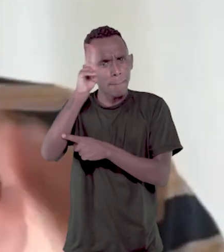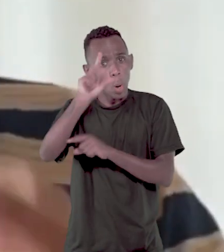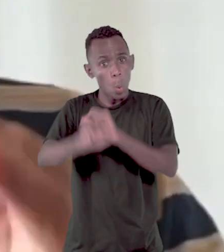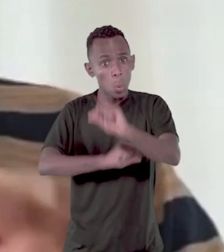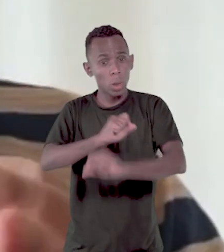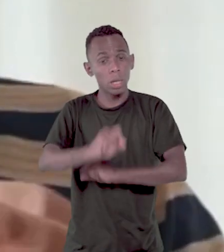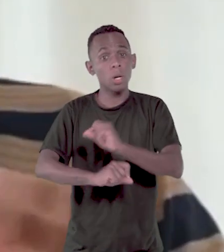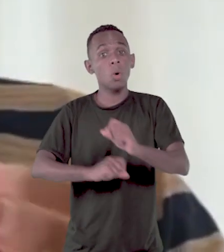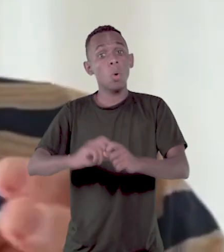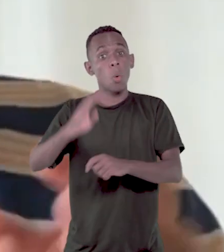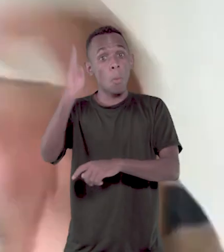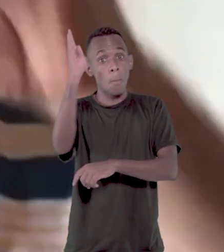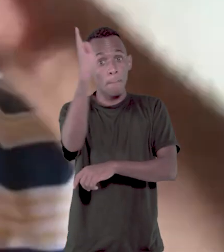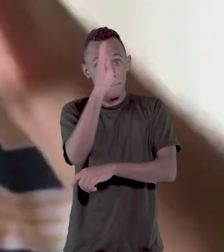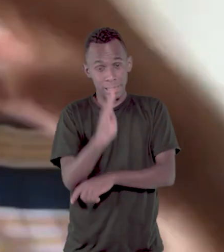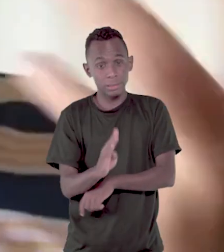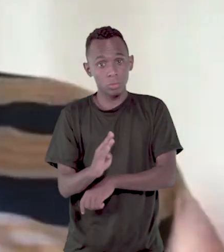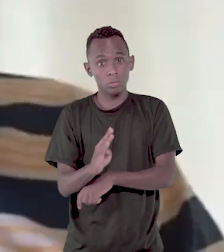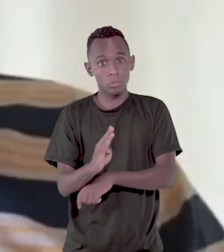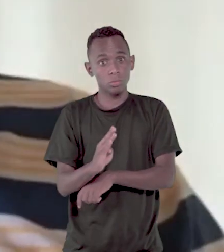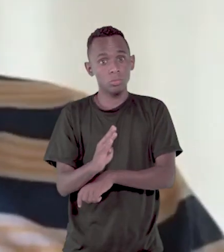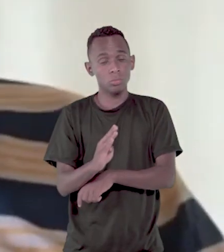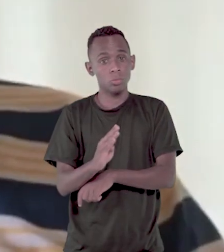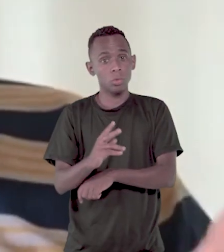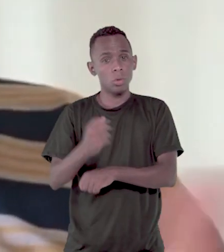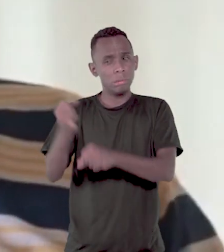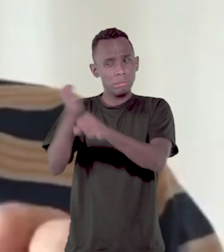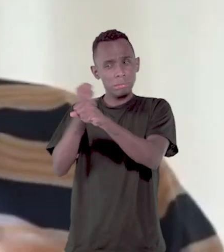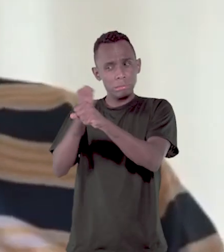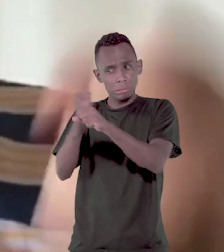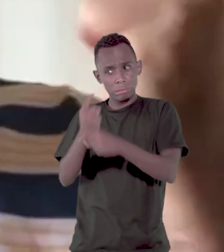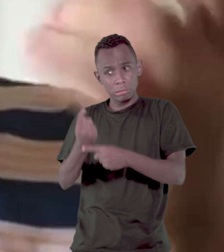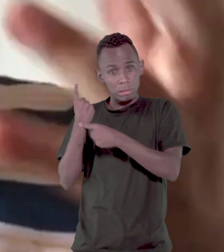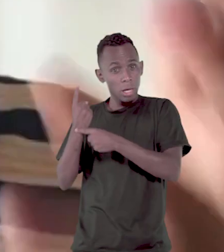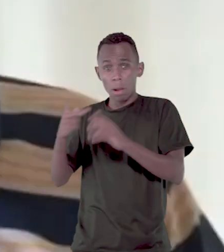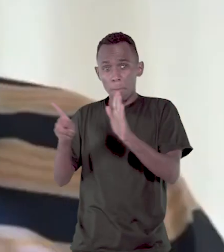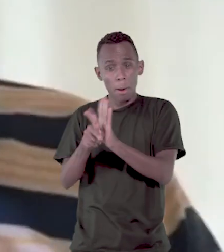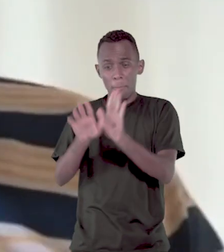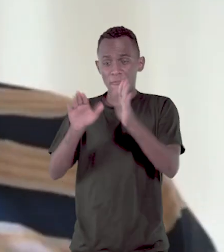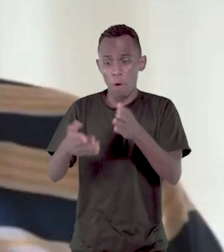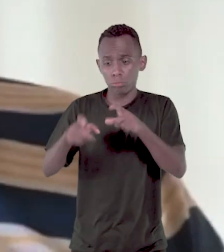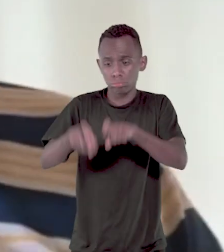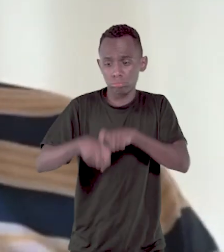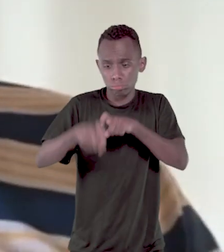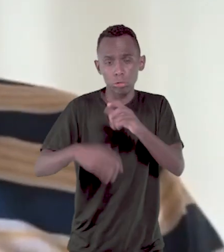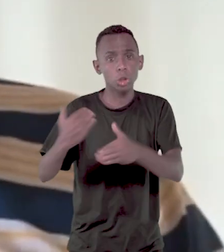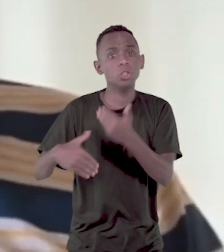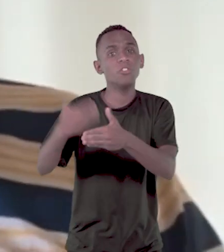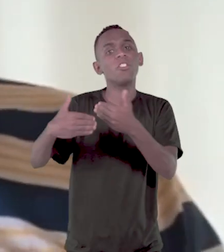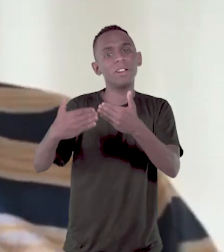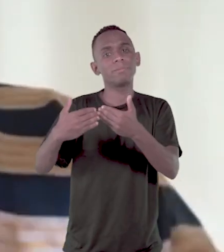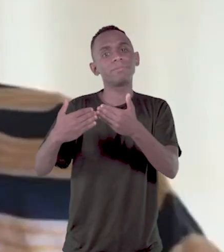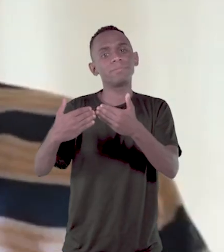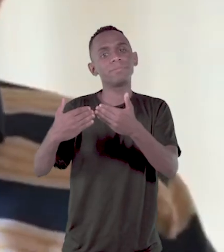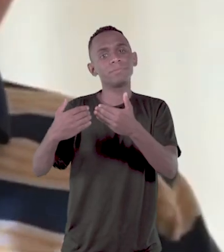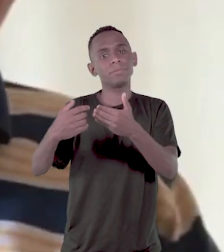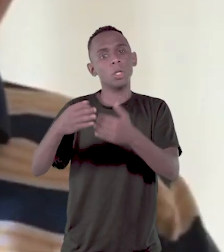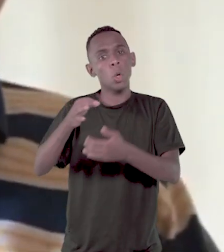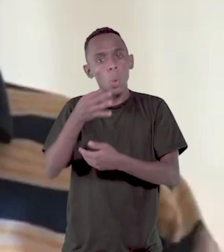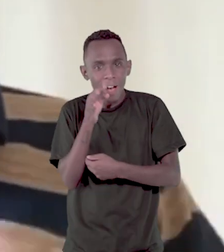extremamente importante de lembrar que o Brasil, em 1907, era um país essencialmente rural,